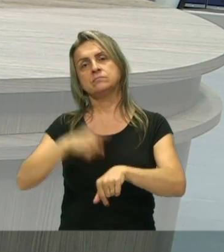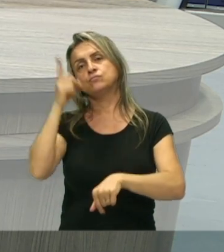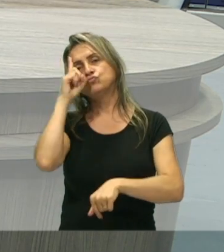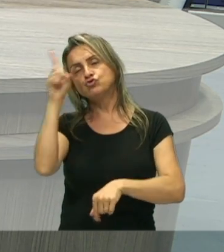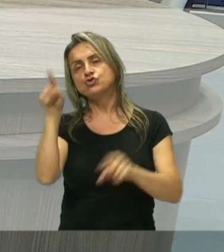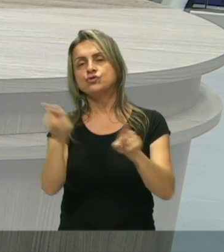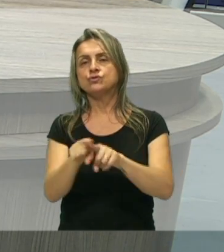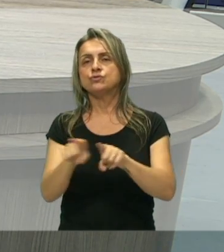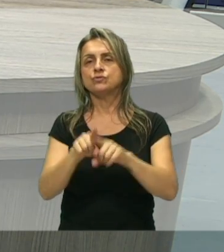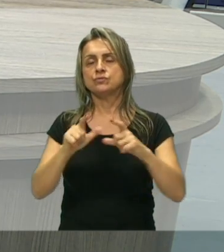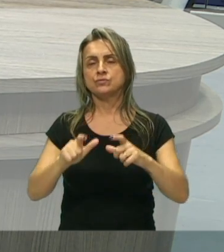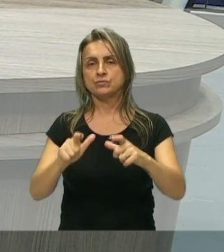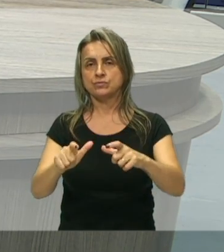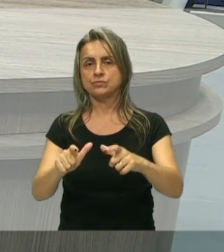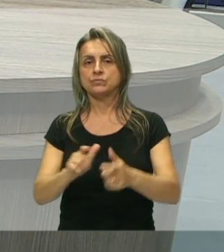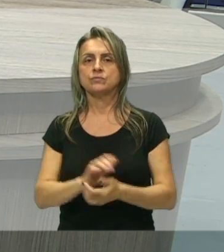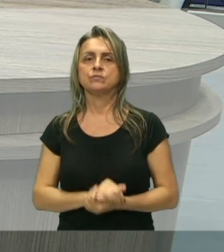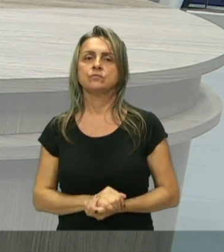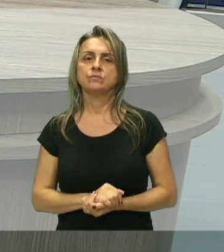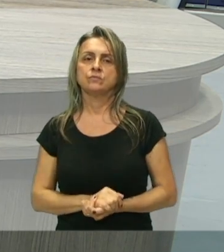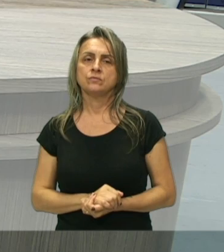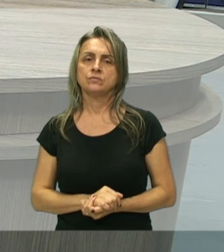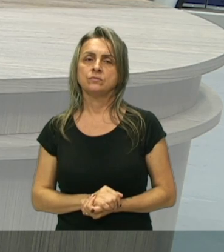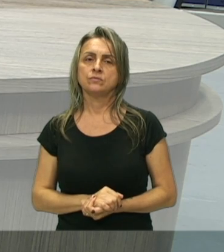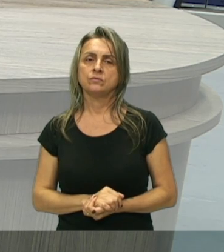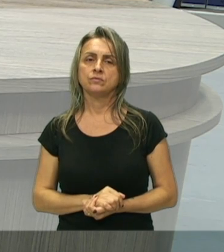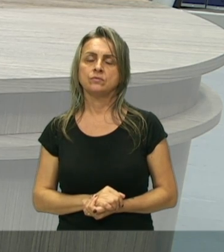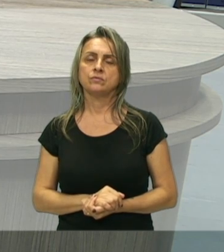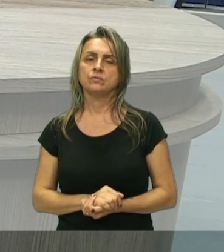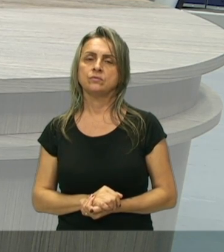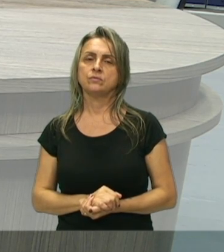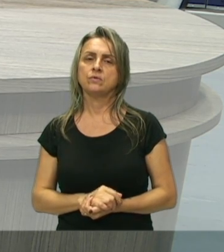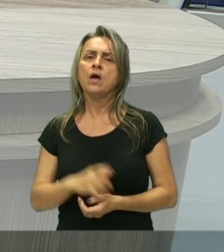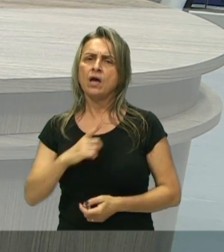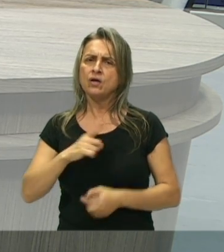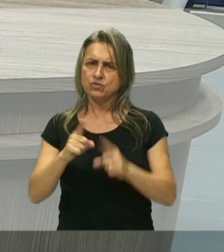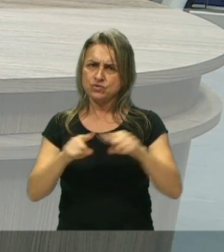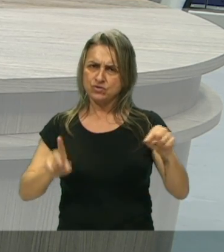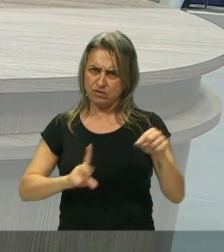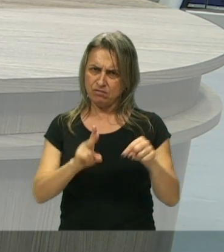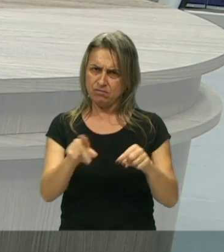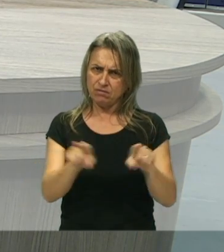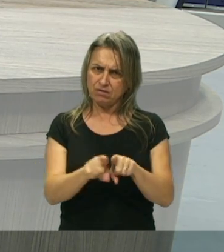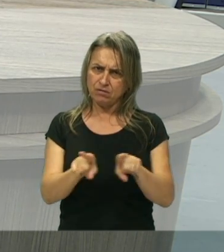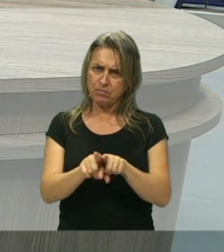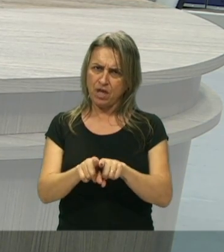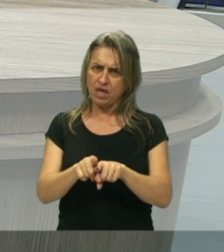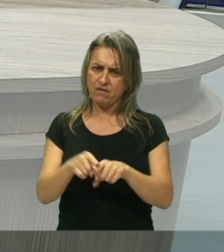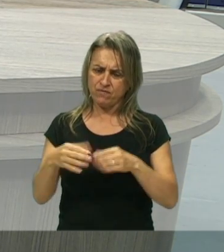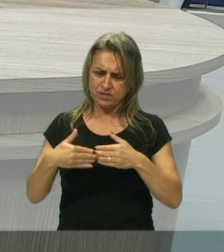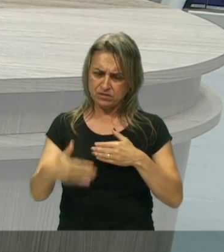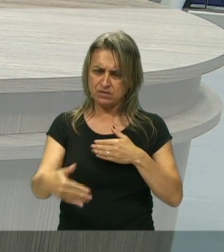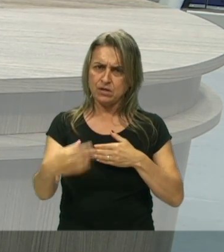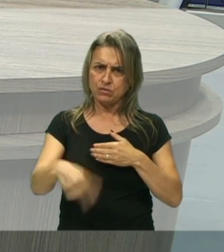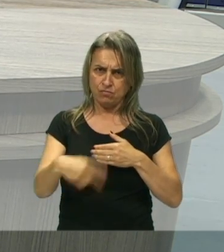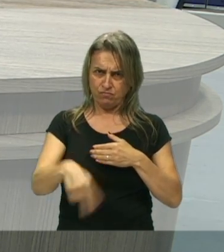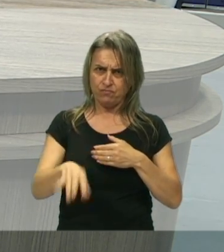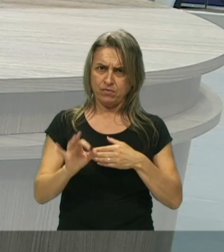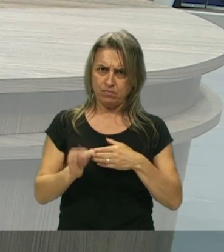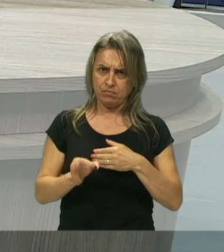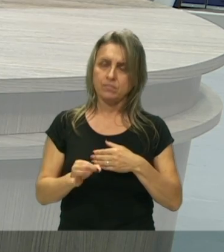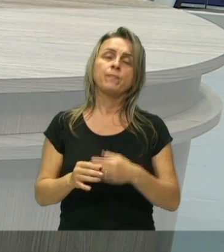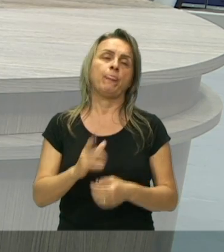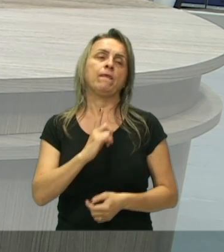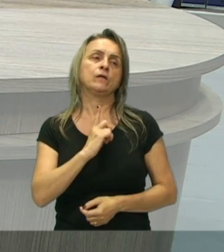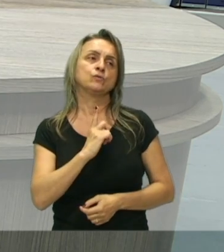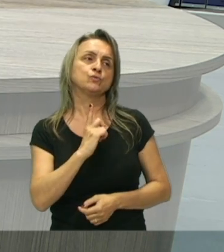um lançamento que iria ser feito também, o lançamento da conferência, vai ser também agora em novembro, né? Tem um